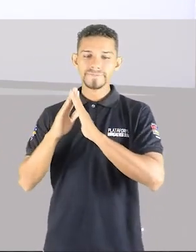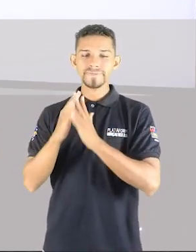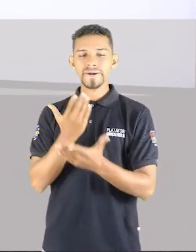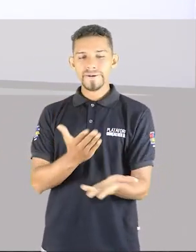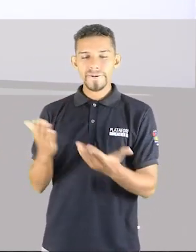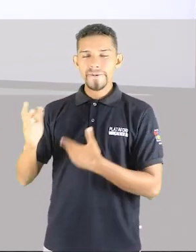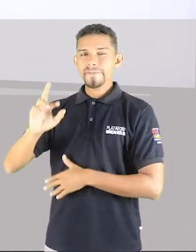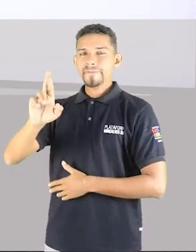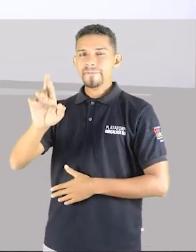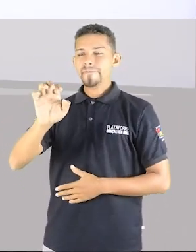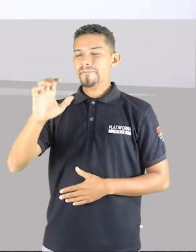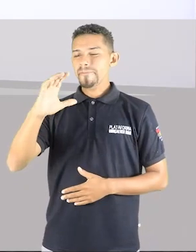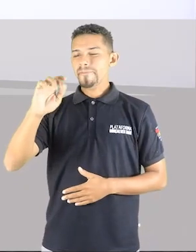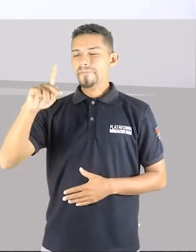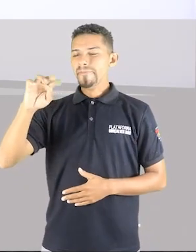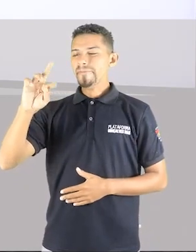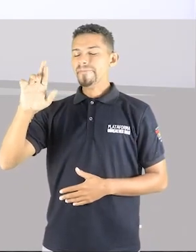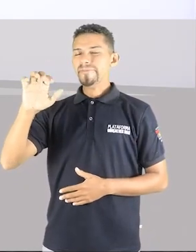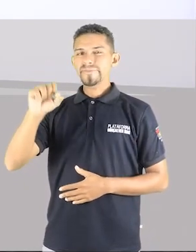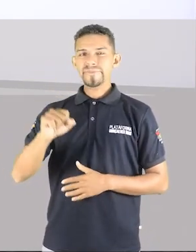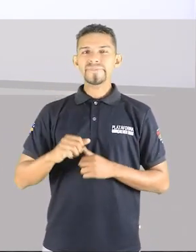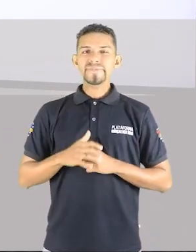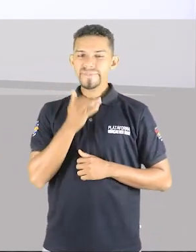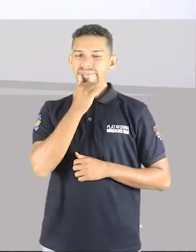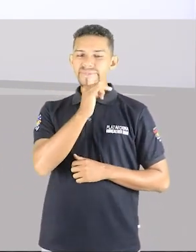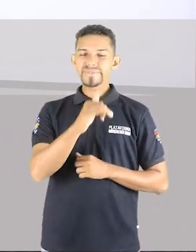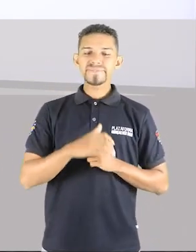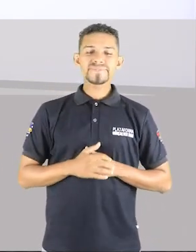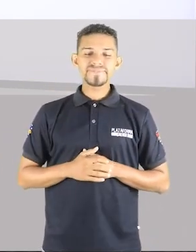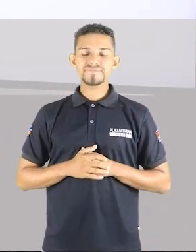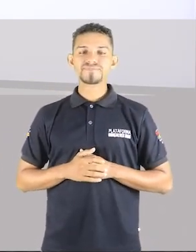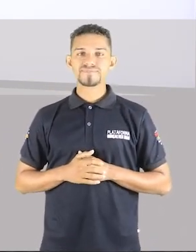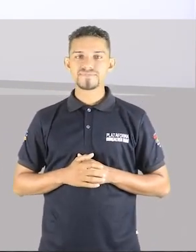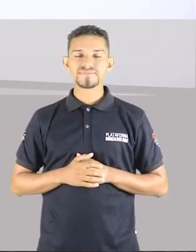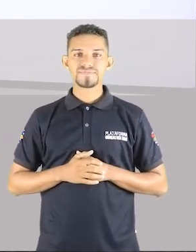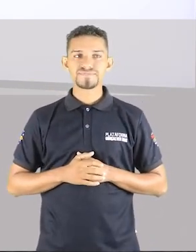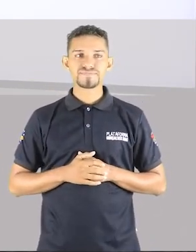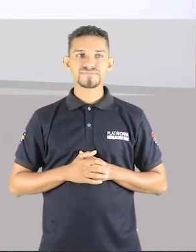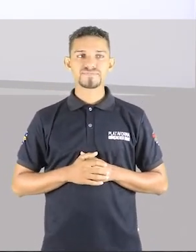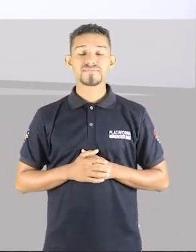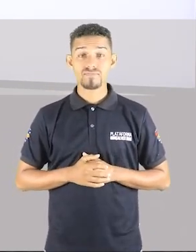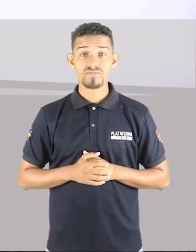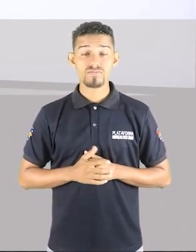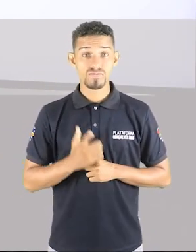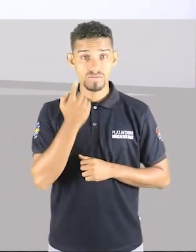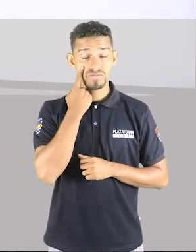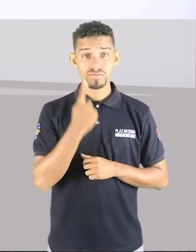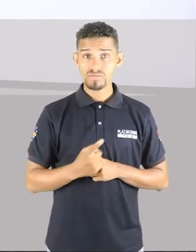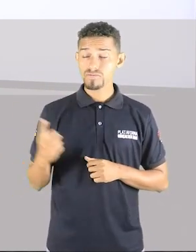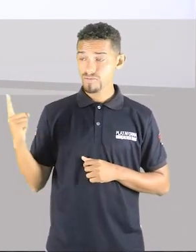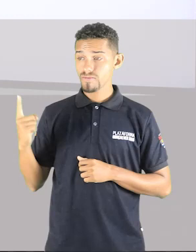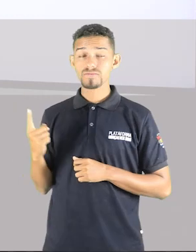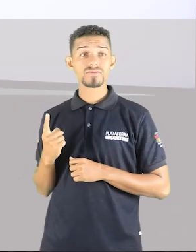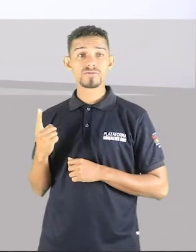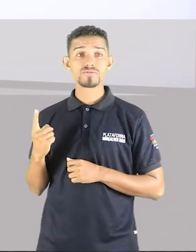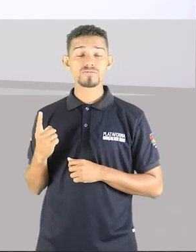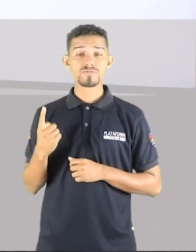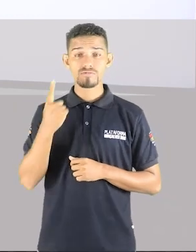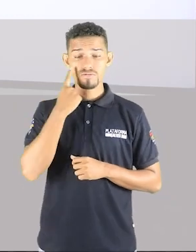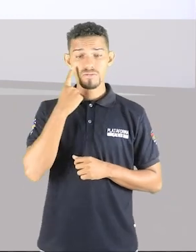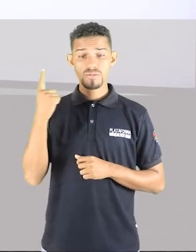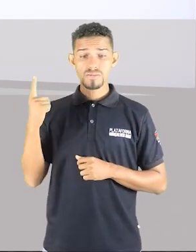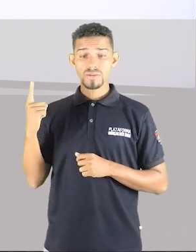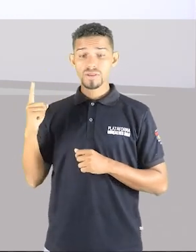gente são também chamados de receptores elétricos Olha o detalhe aqui ó ó o símbolo de